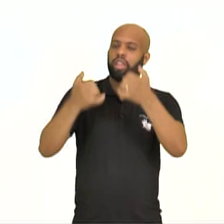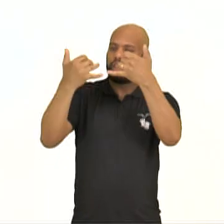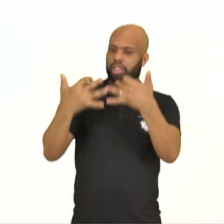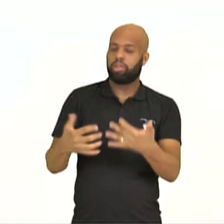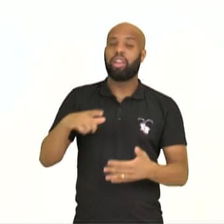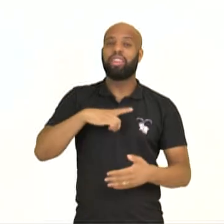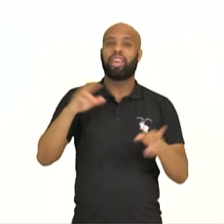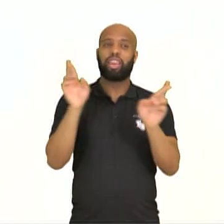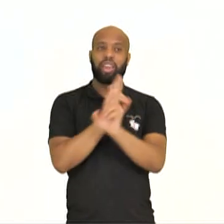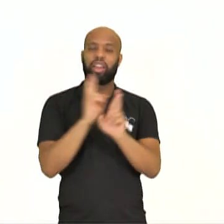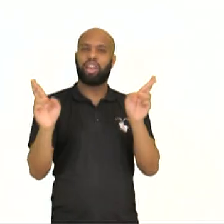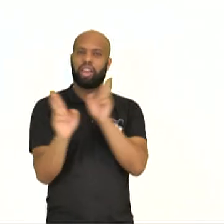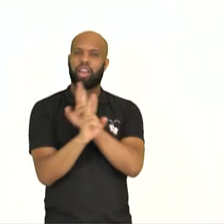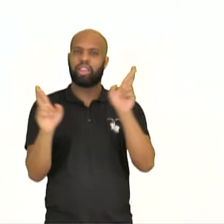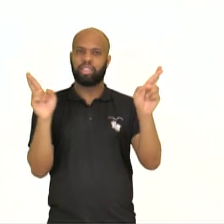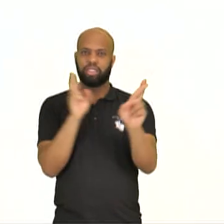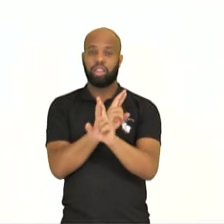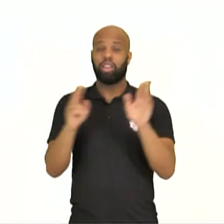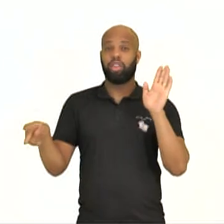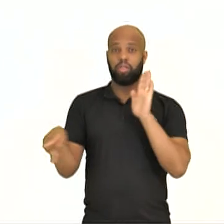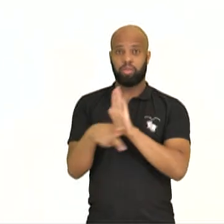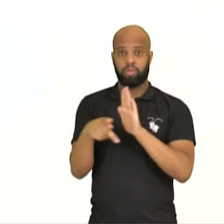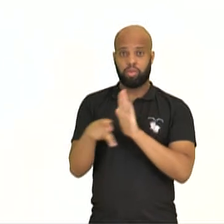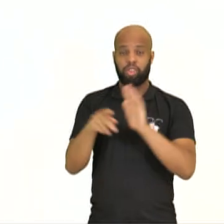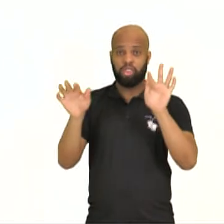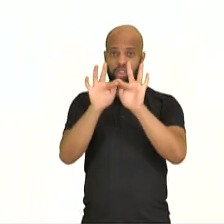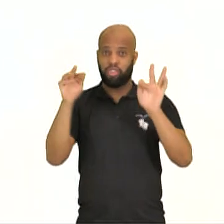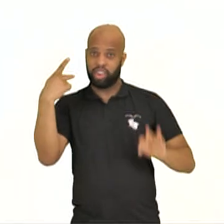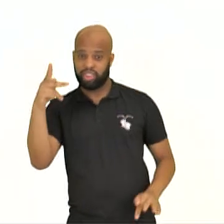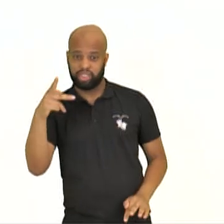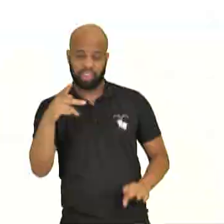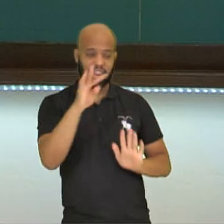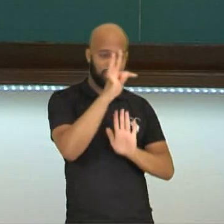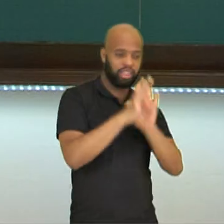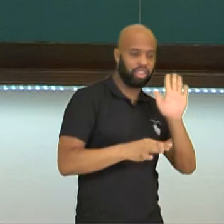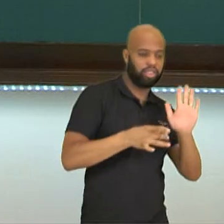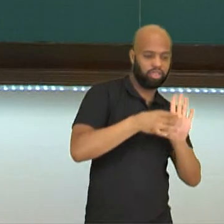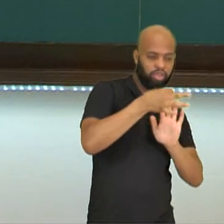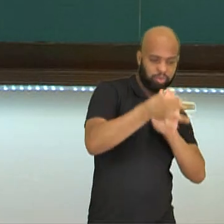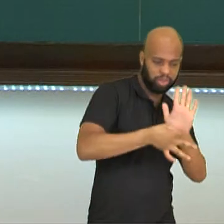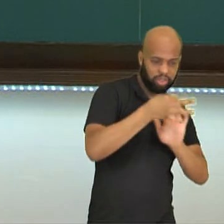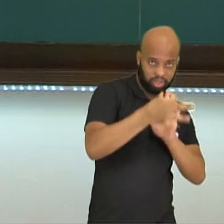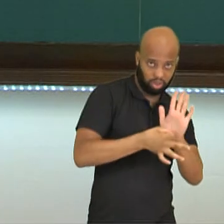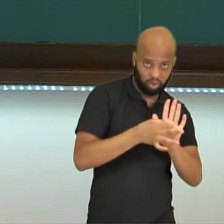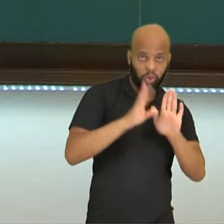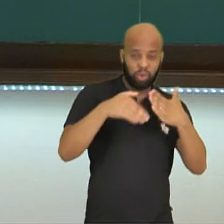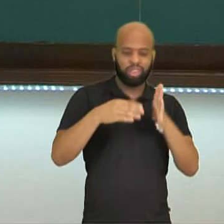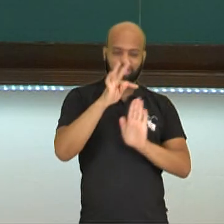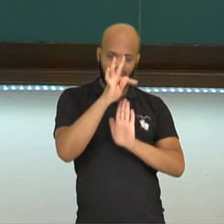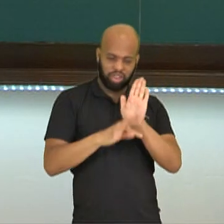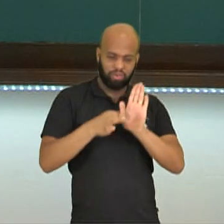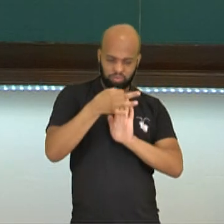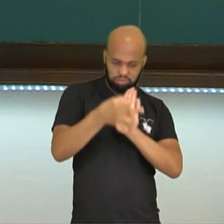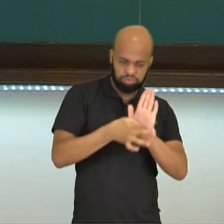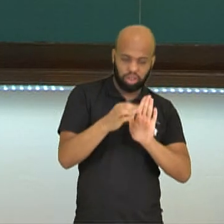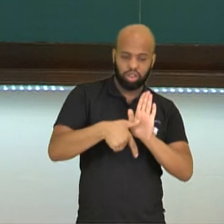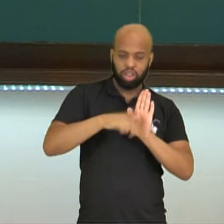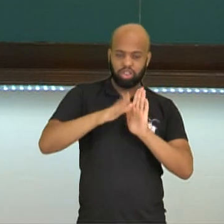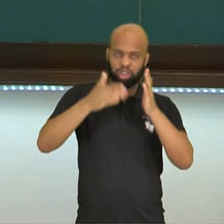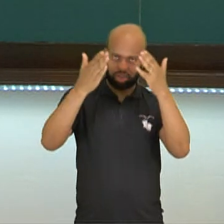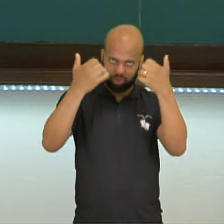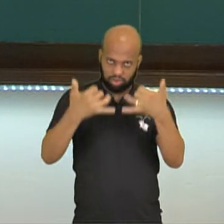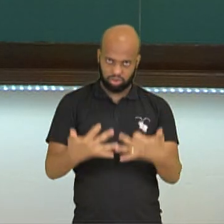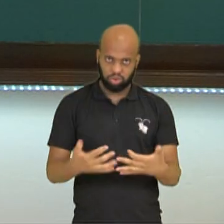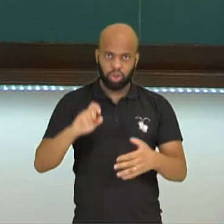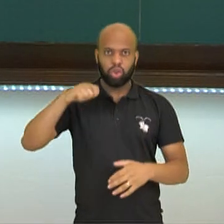qual a relação da frase do Desmond Tutu com o artigo de opinião. Lembrando o artigo de opinião, nós falávamos a respeito